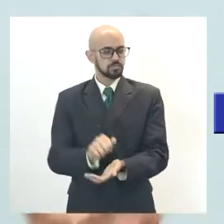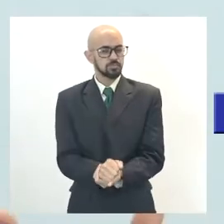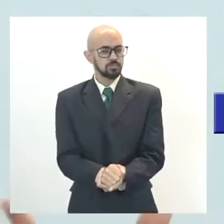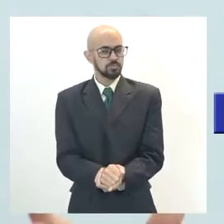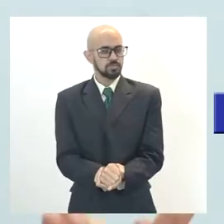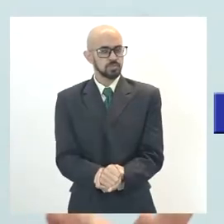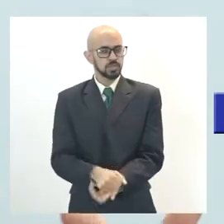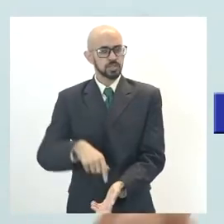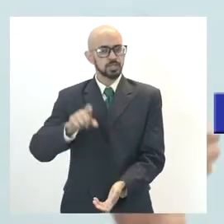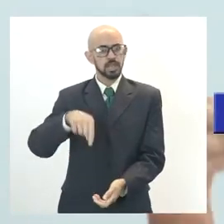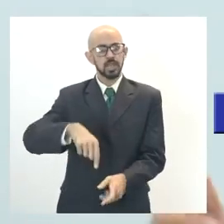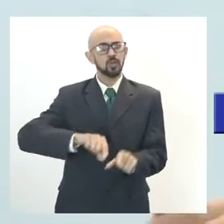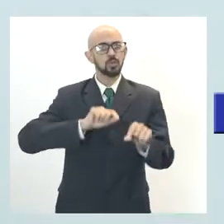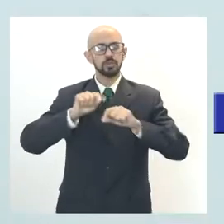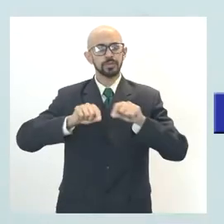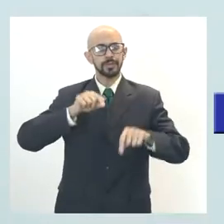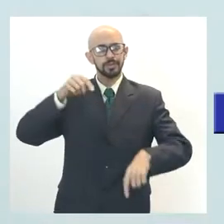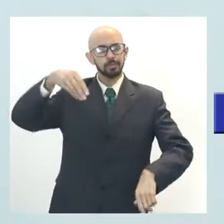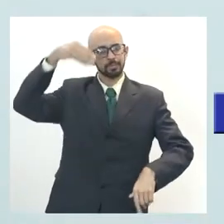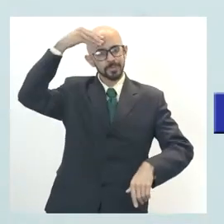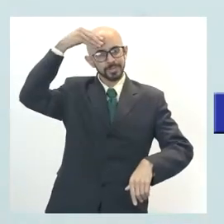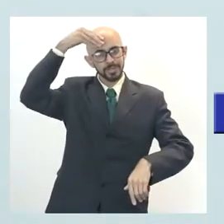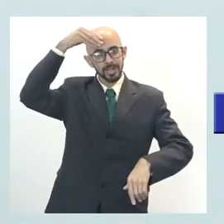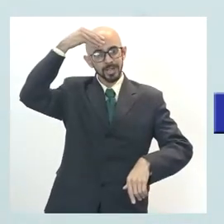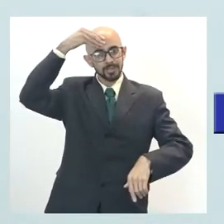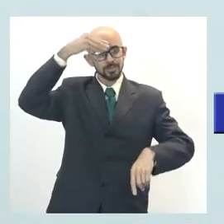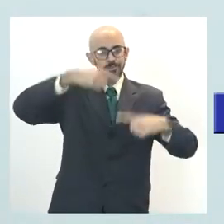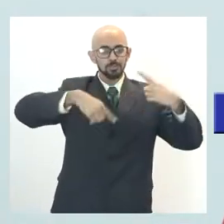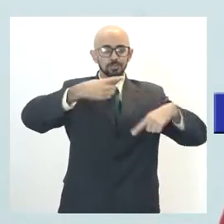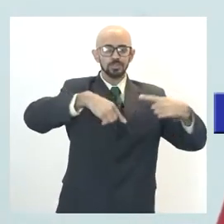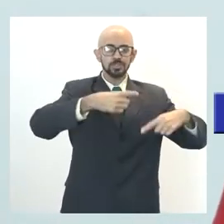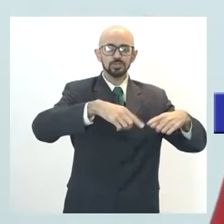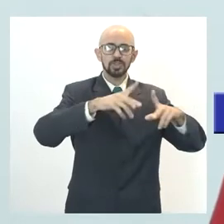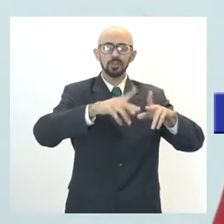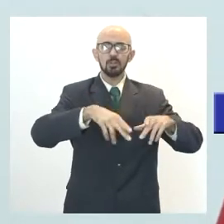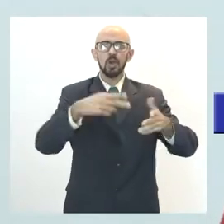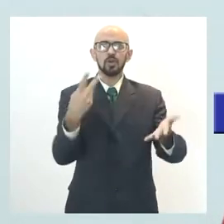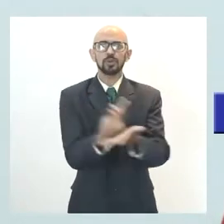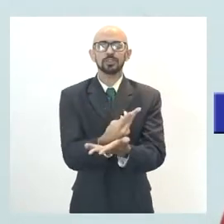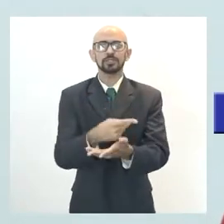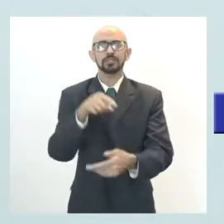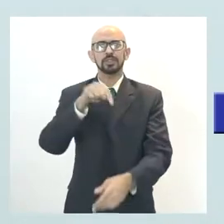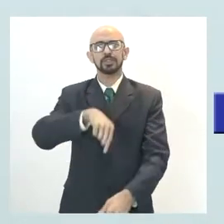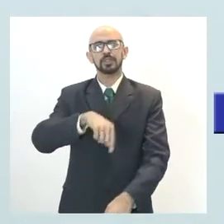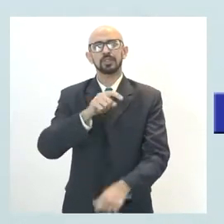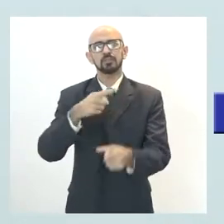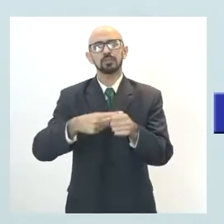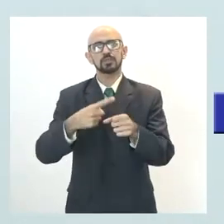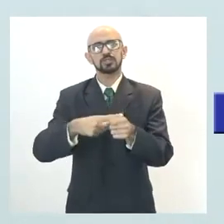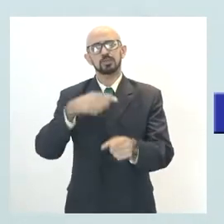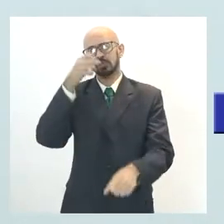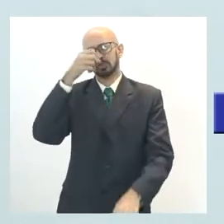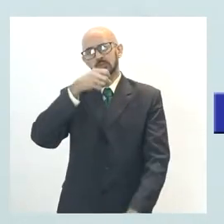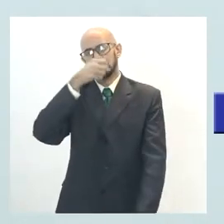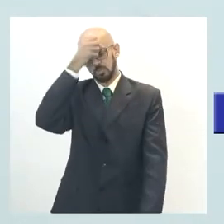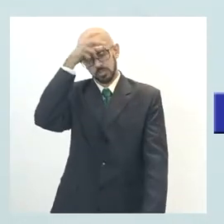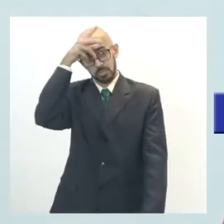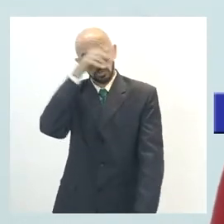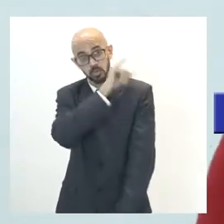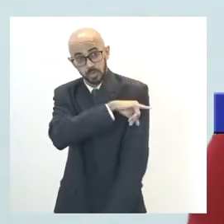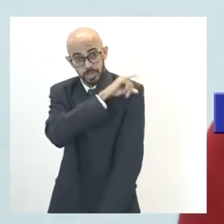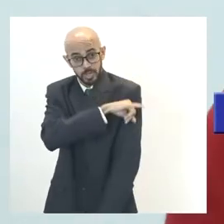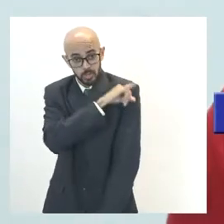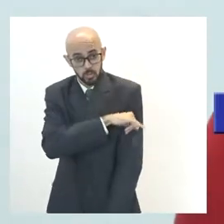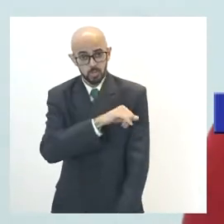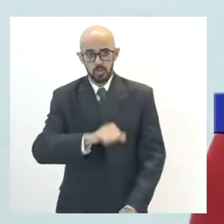apadrinhados políticos tal como a gente via com os guardiões do Crivella aqui no município do Rio é quero destacar